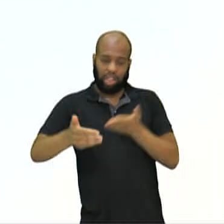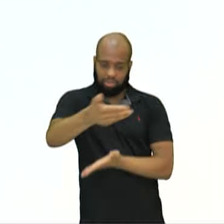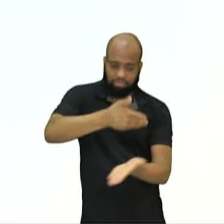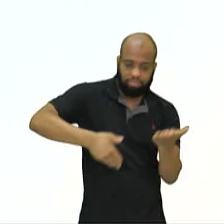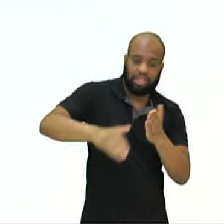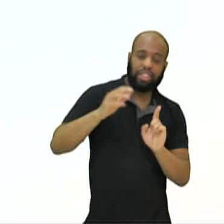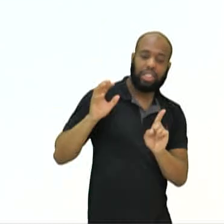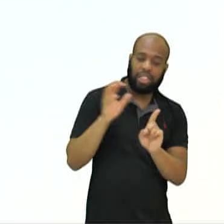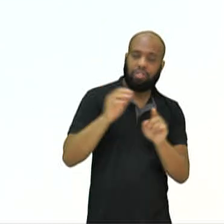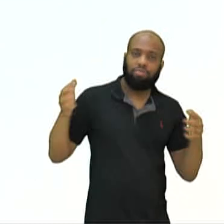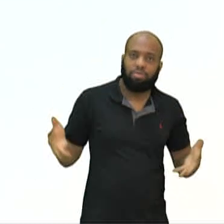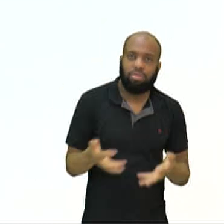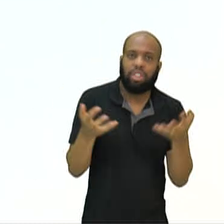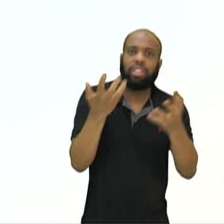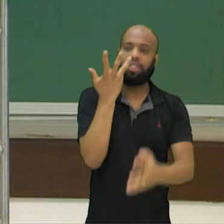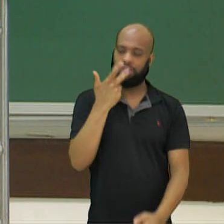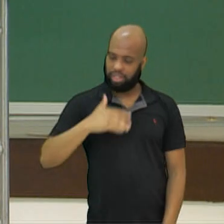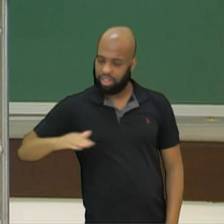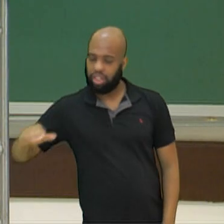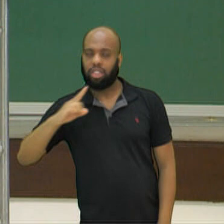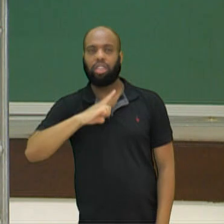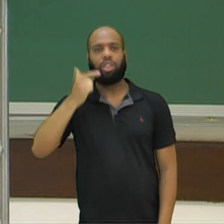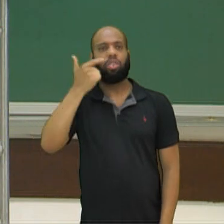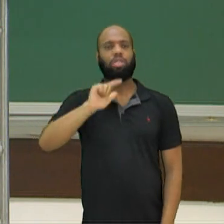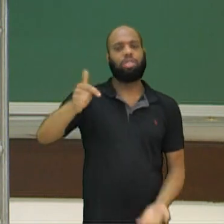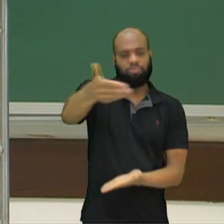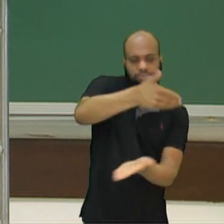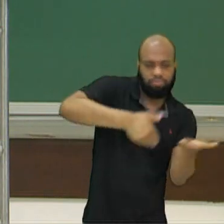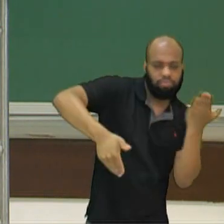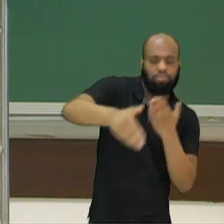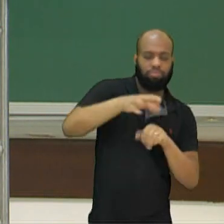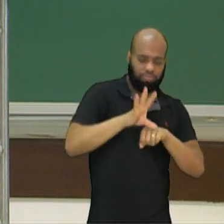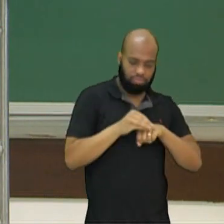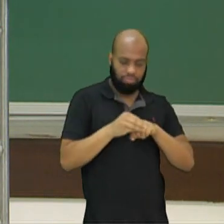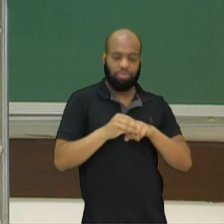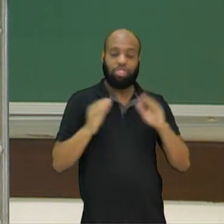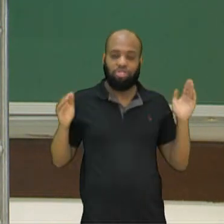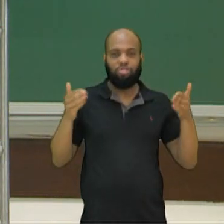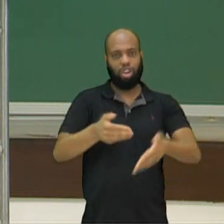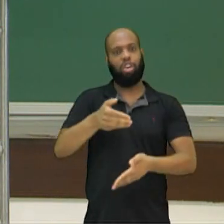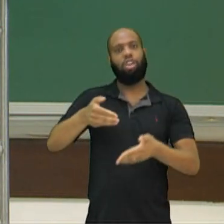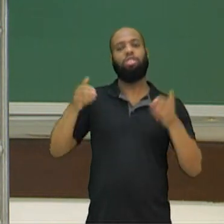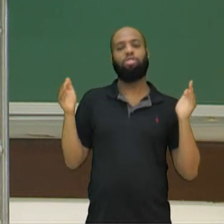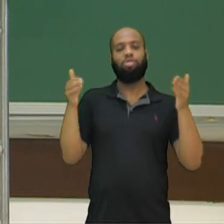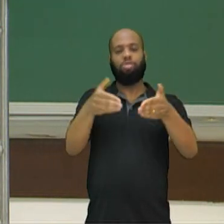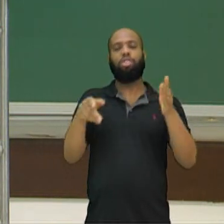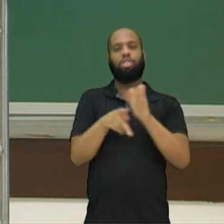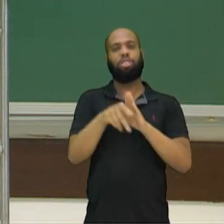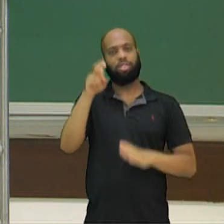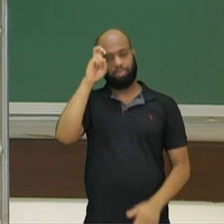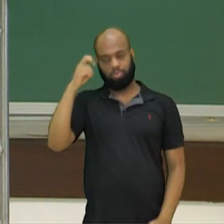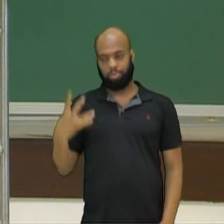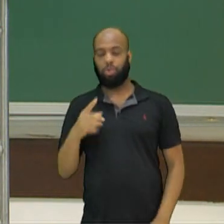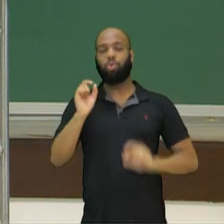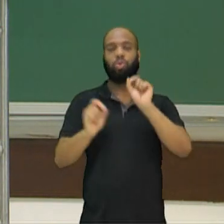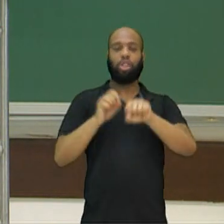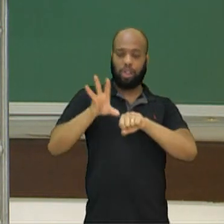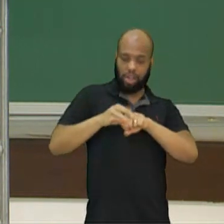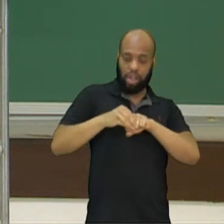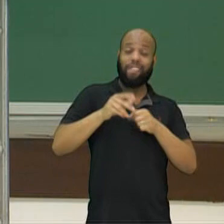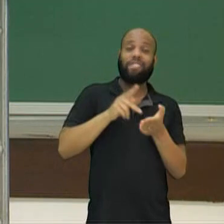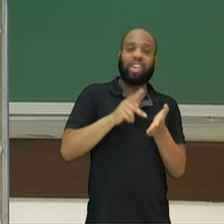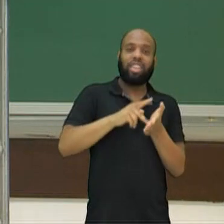a criança a ampliar seus conhecimentos. De novo, o foco do Piaget na interação, que o verdadeiro conhecimento é produzido